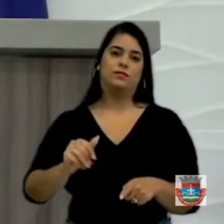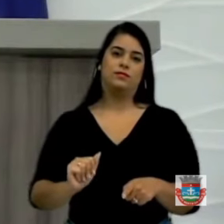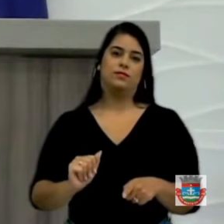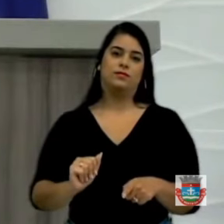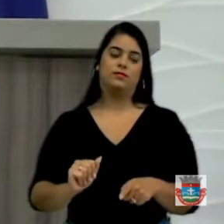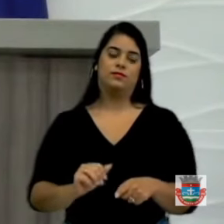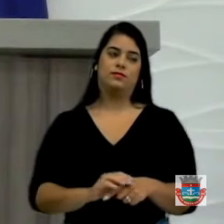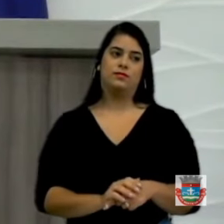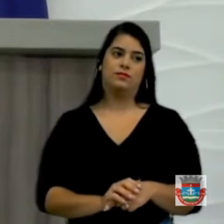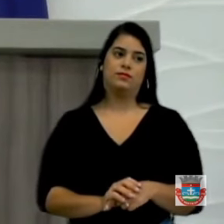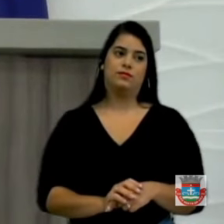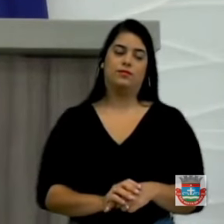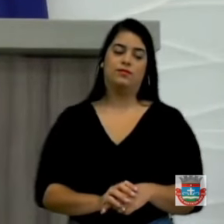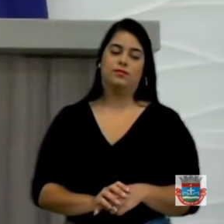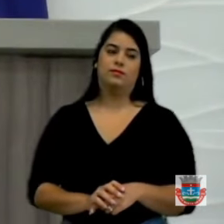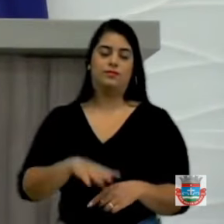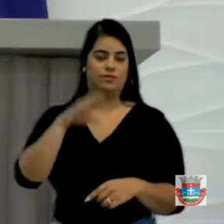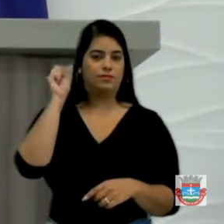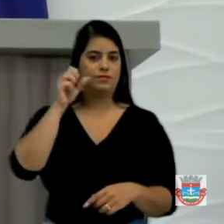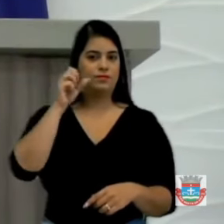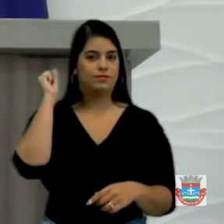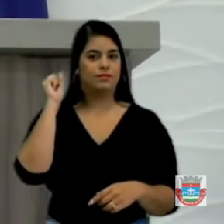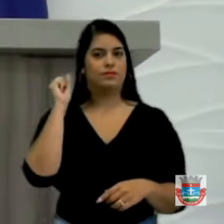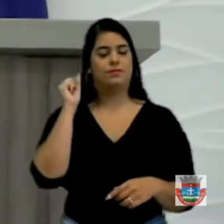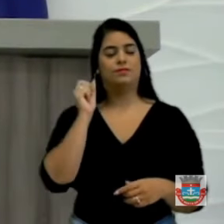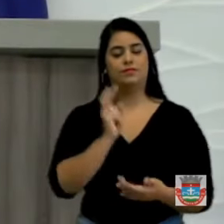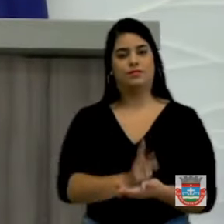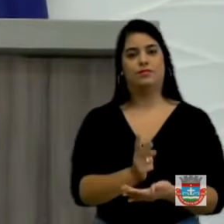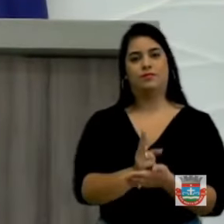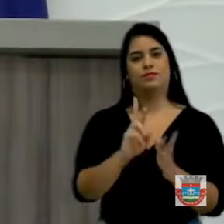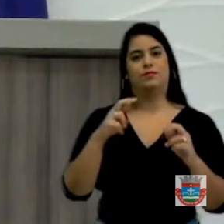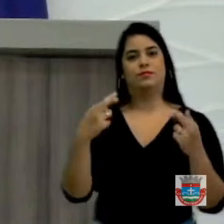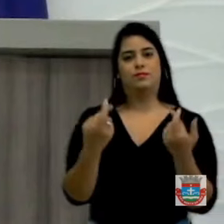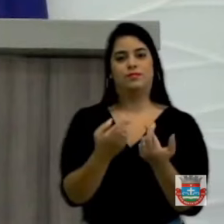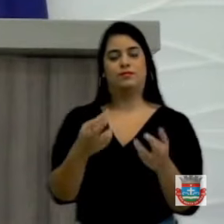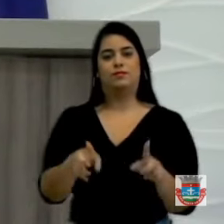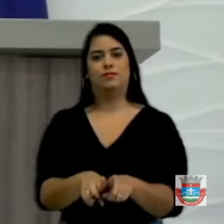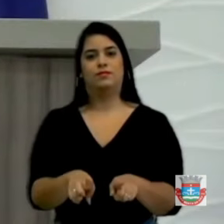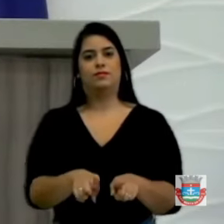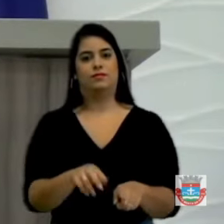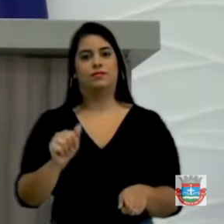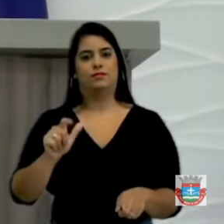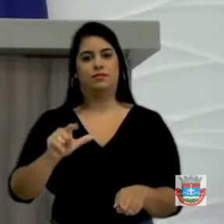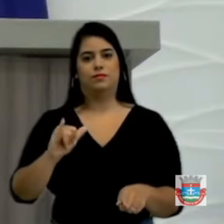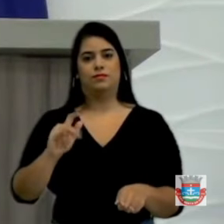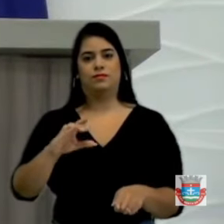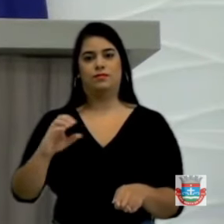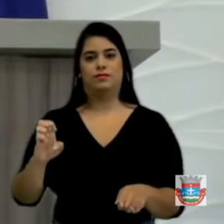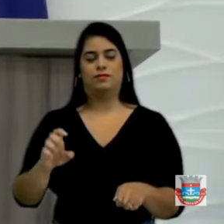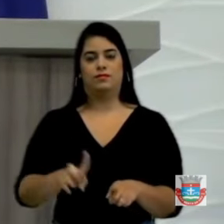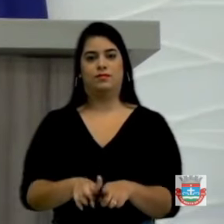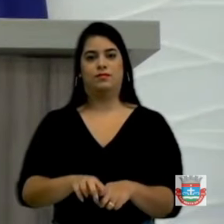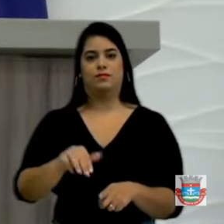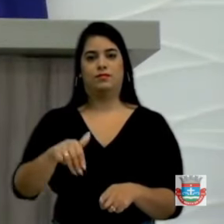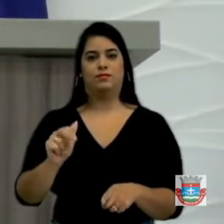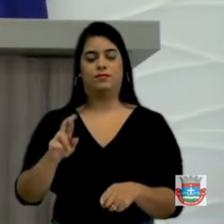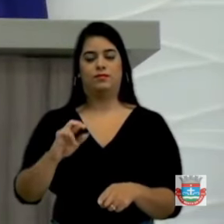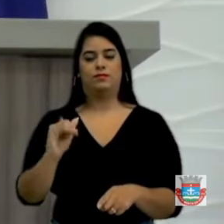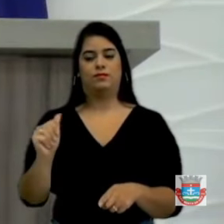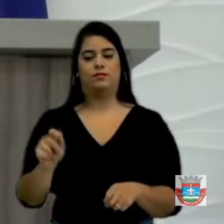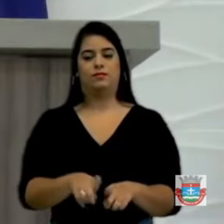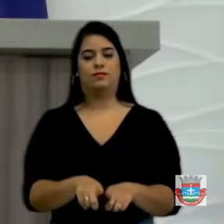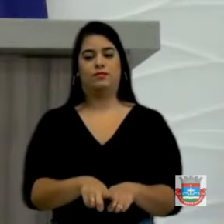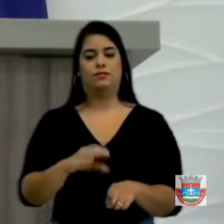do laboratório LabClin, que nos escuta em todas as reuniões. Bom dia, dona Alice Ribeiro, a Maria Costureira,